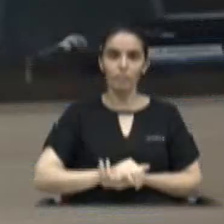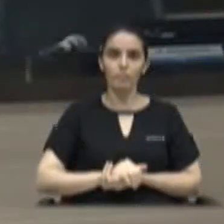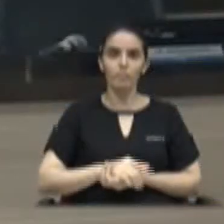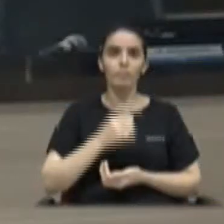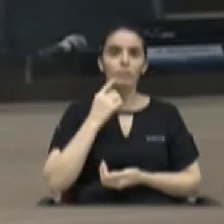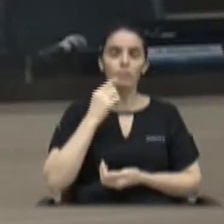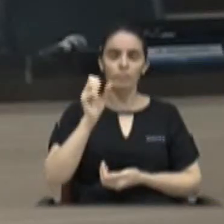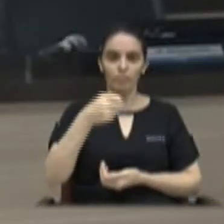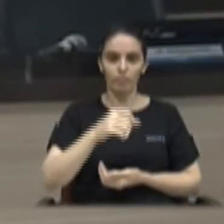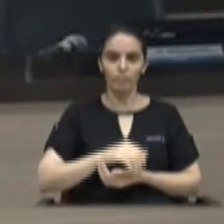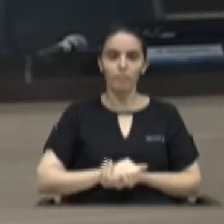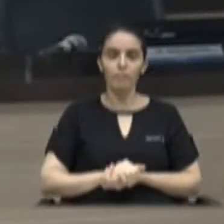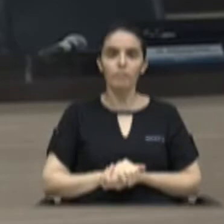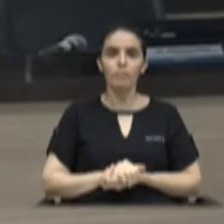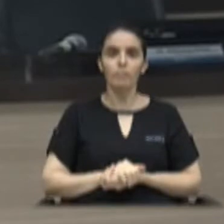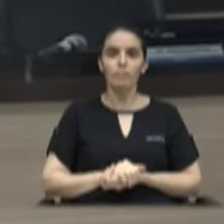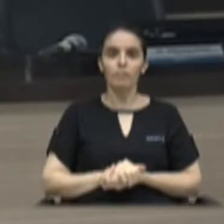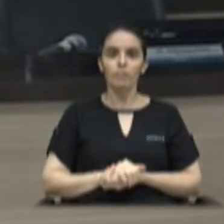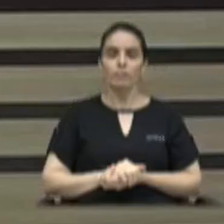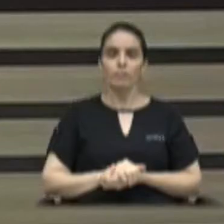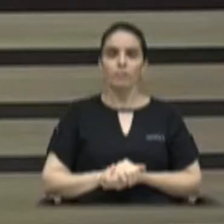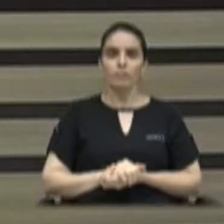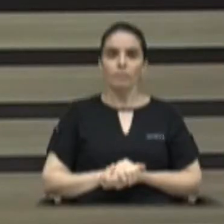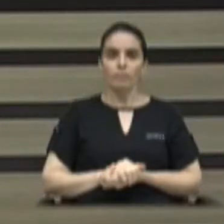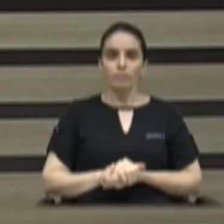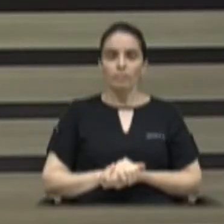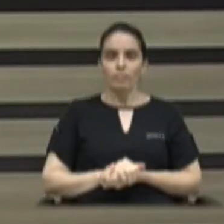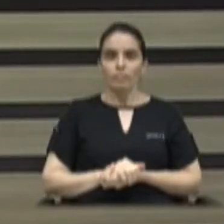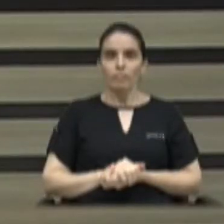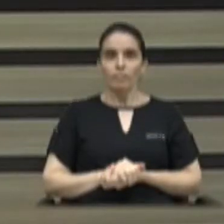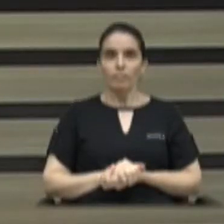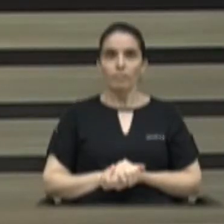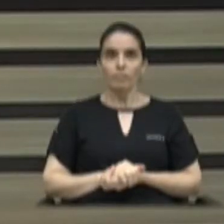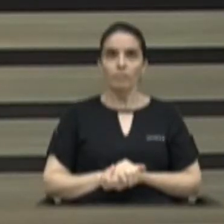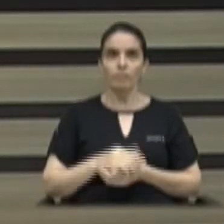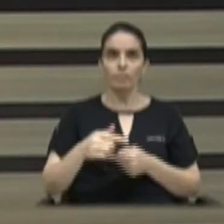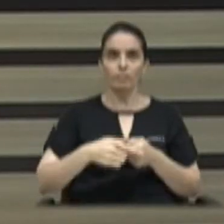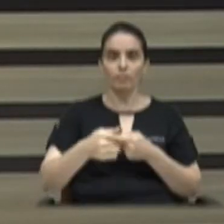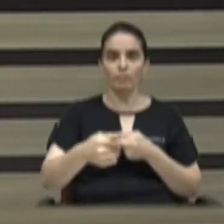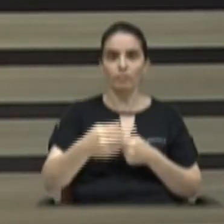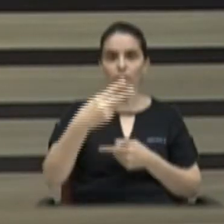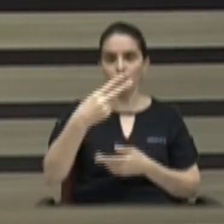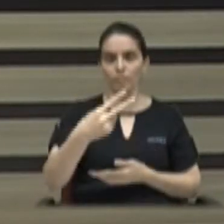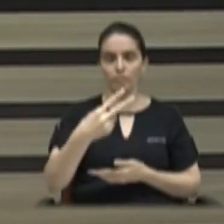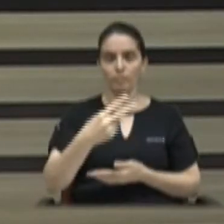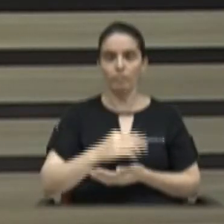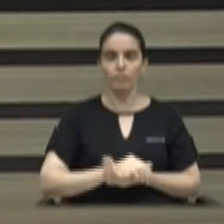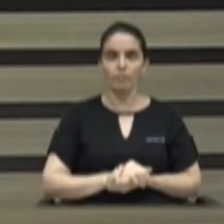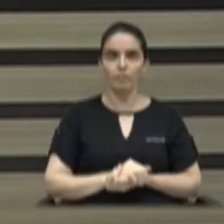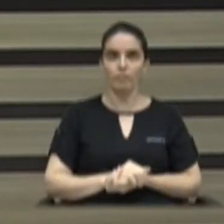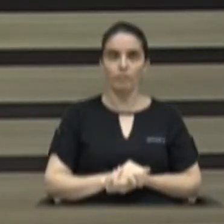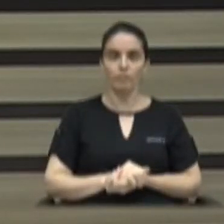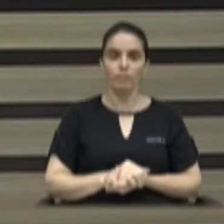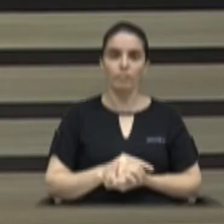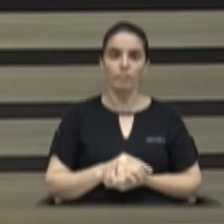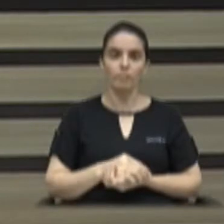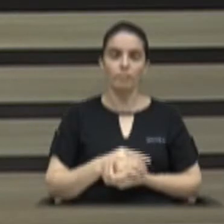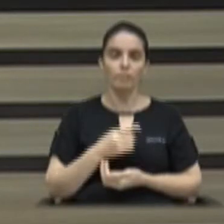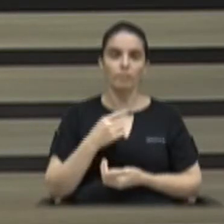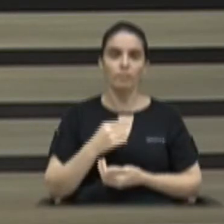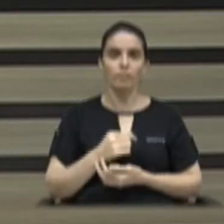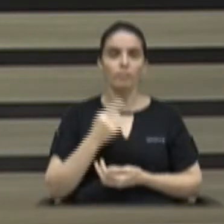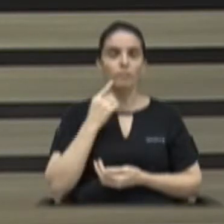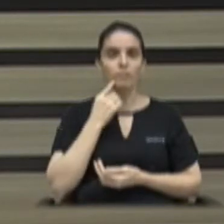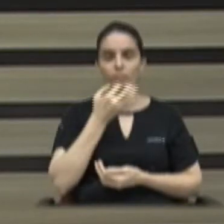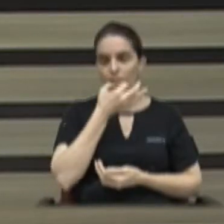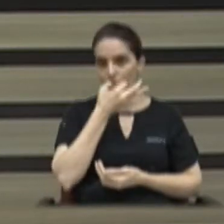Cleiton. Sim, presidente. Está questão de adiada ordem. Por duas sessões. Uma questão de ordem, vereador